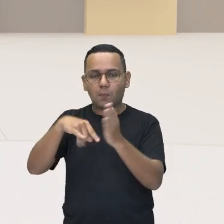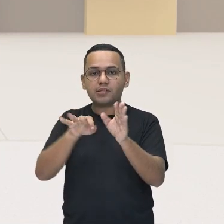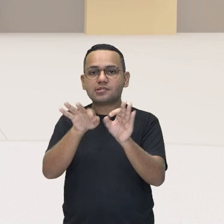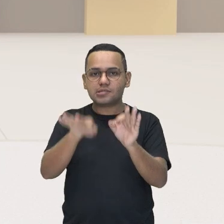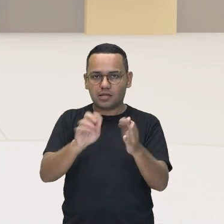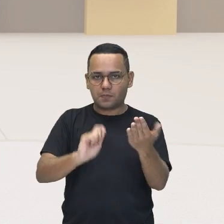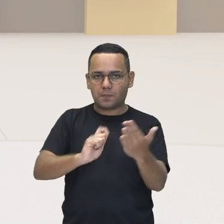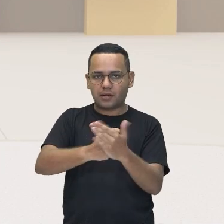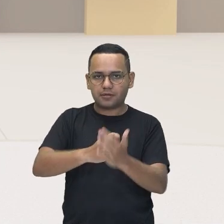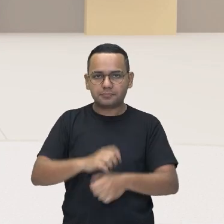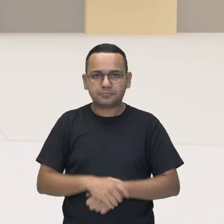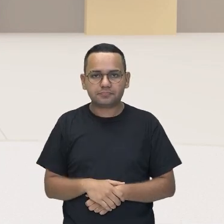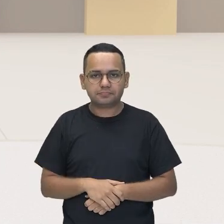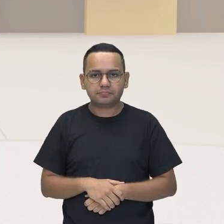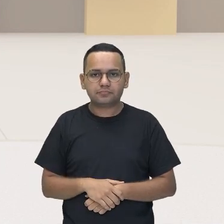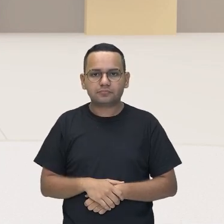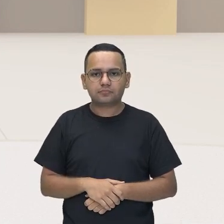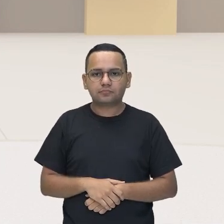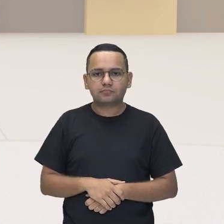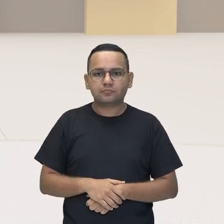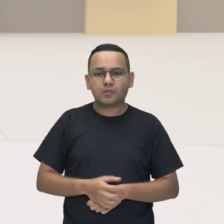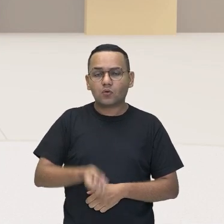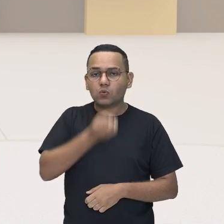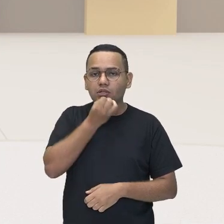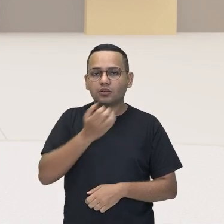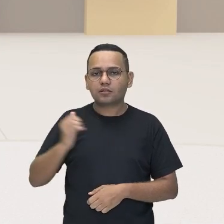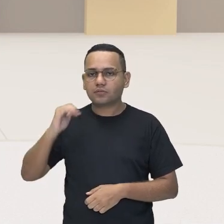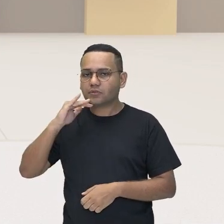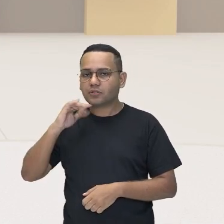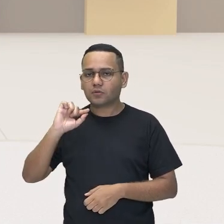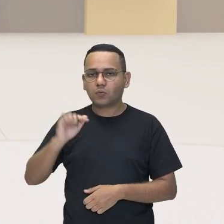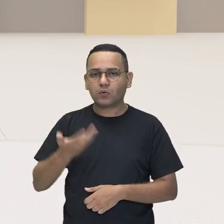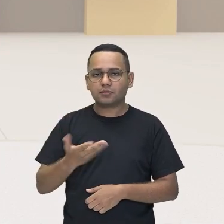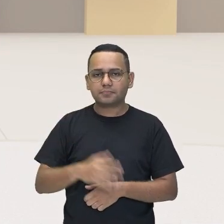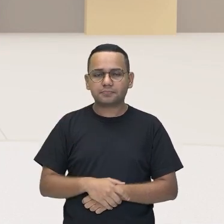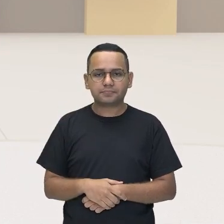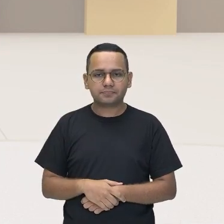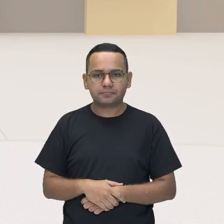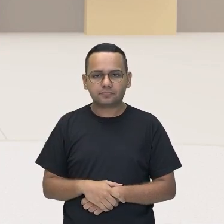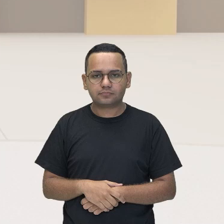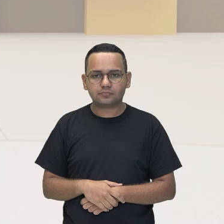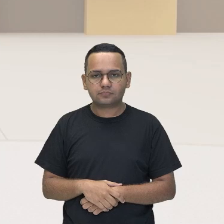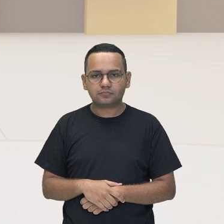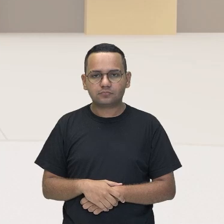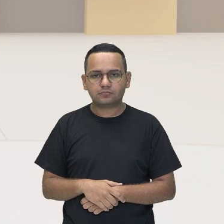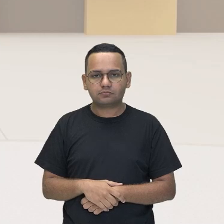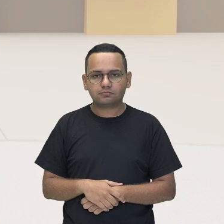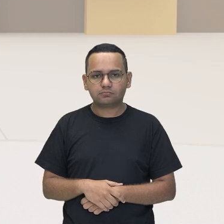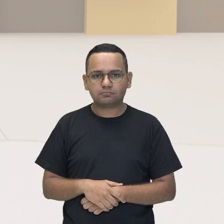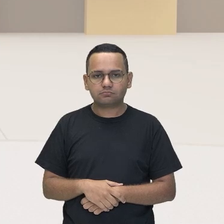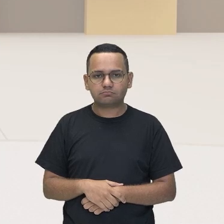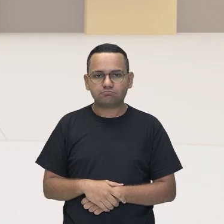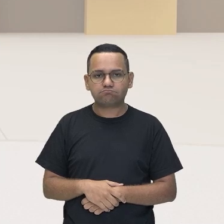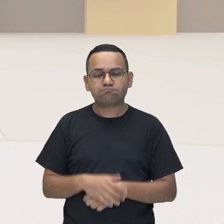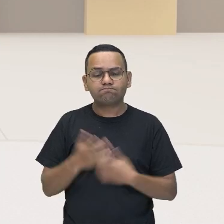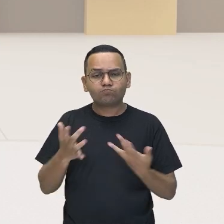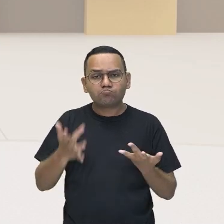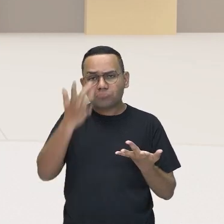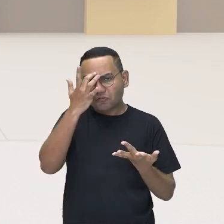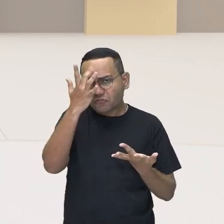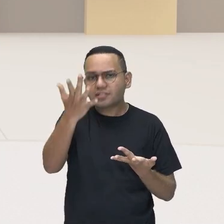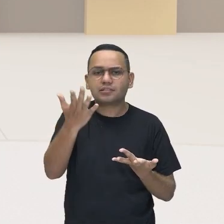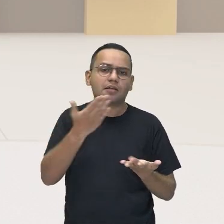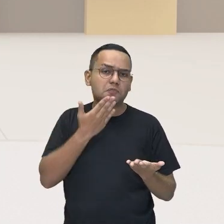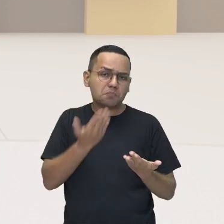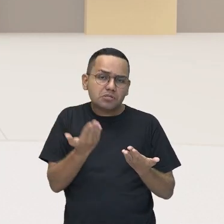Vamos ver agora as vantagens e desvantagens. Olha só, vantagens. Facilidade de contratação. Você não vai ter